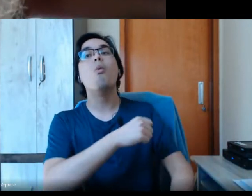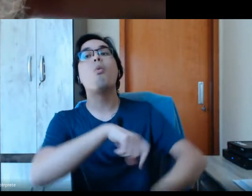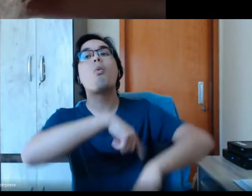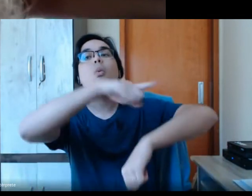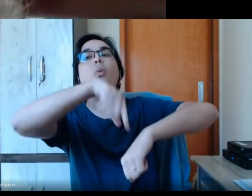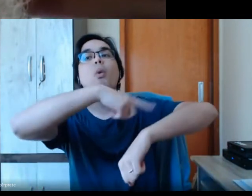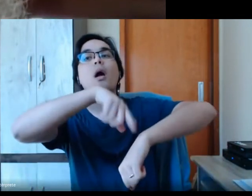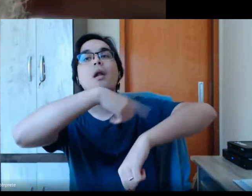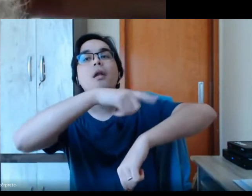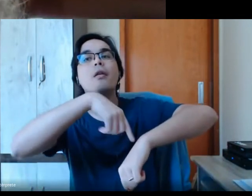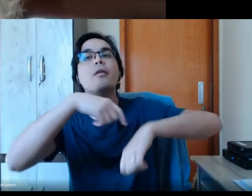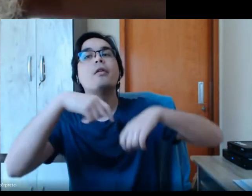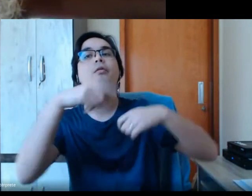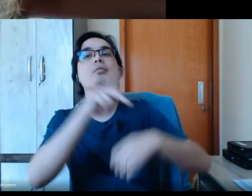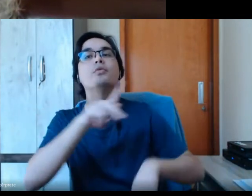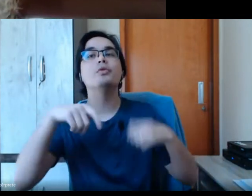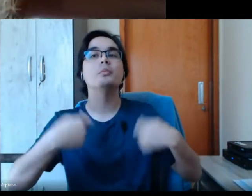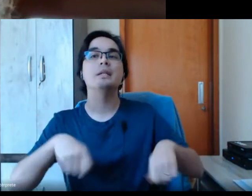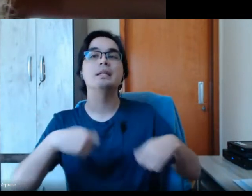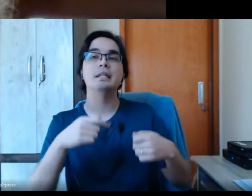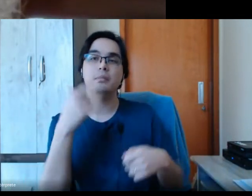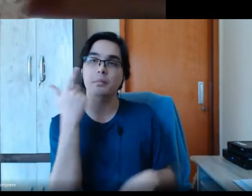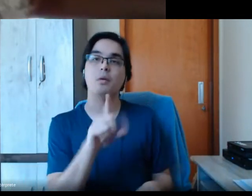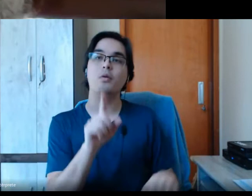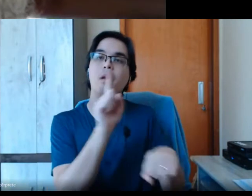se tá clara a minha resposta.